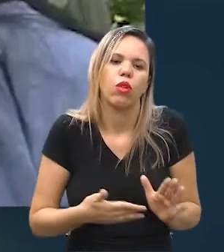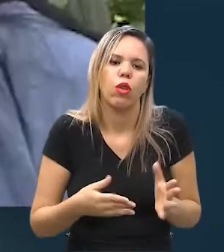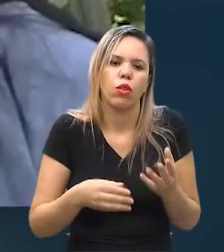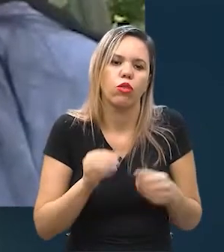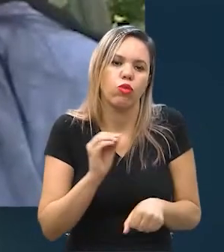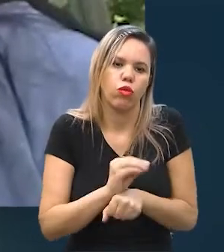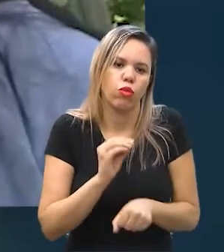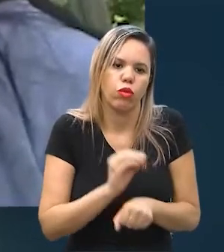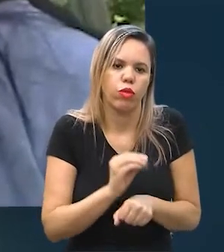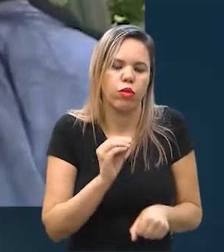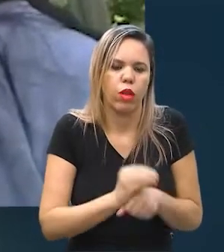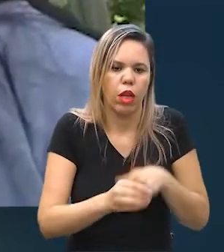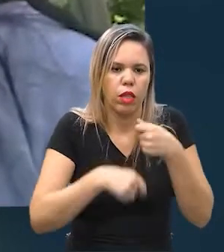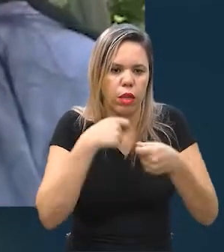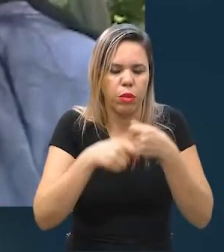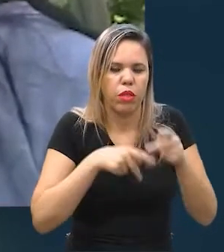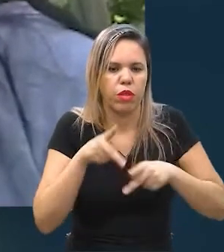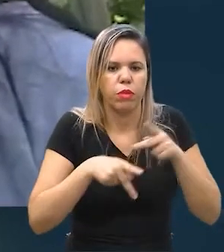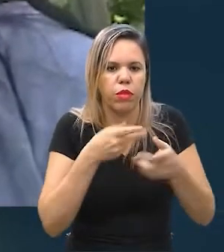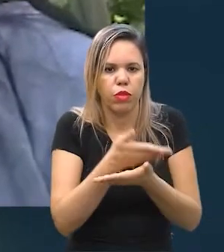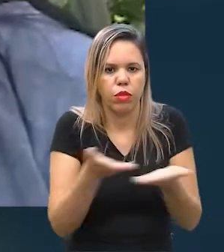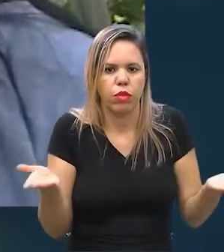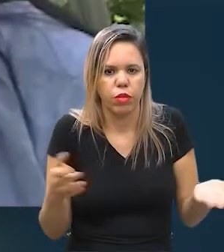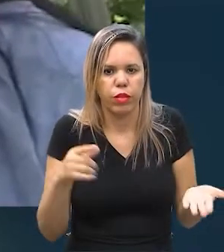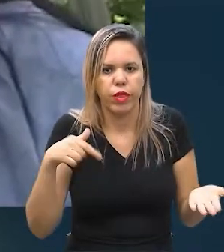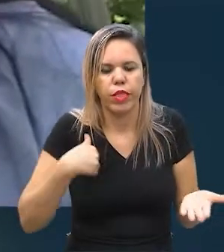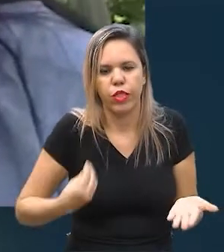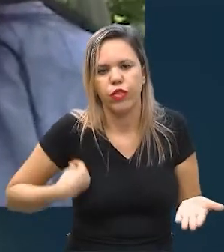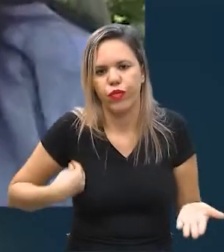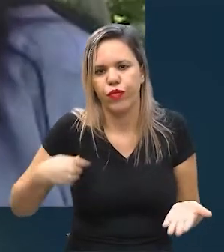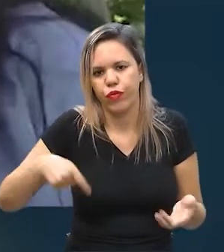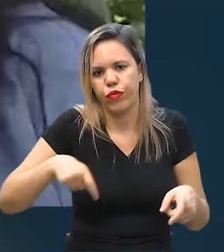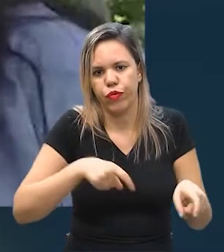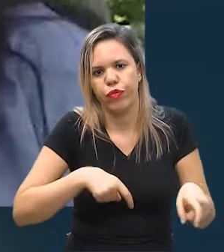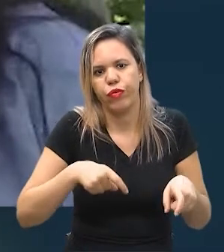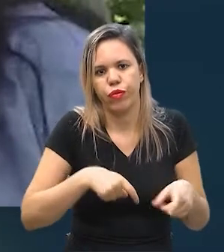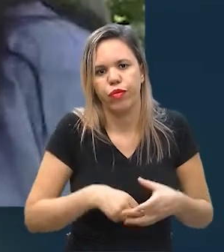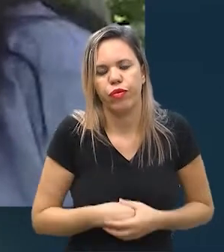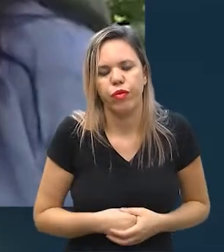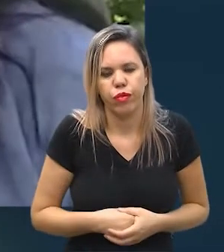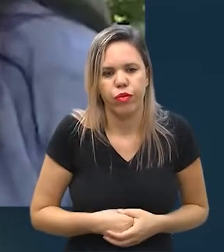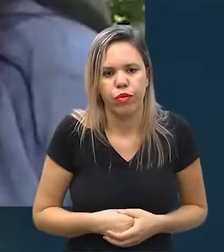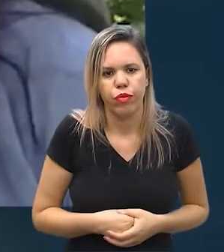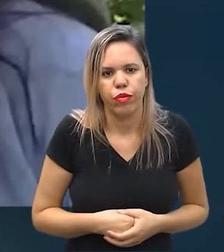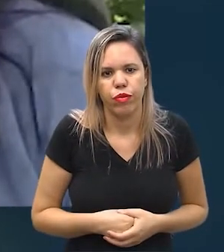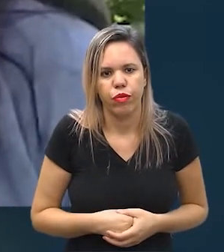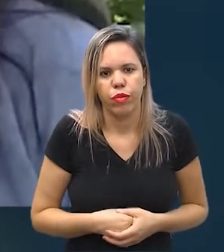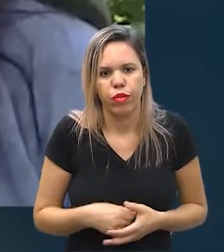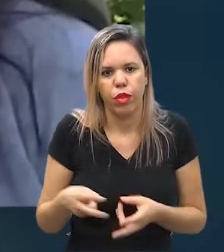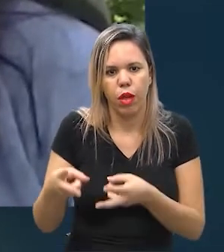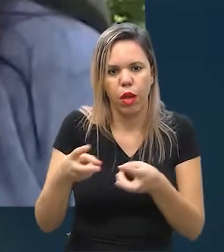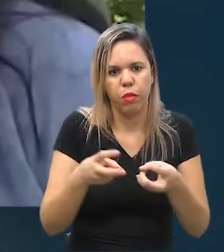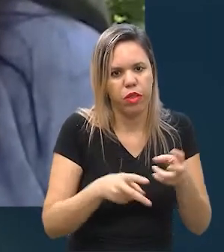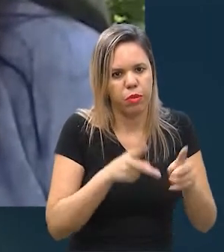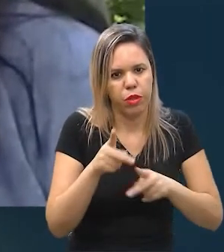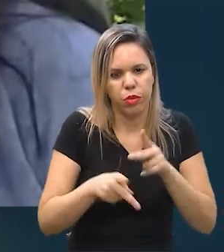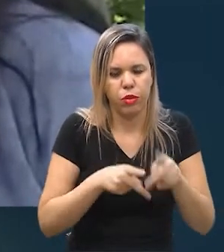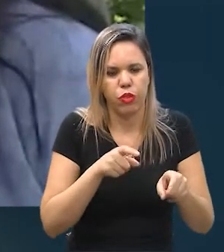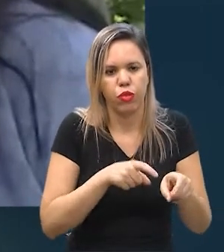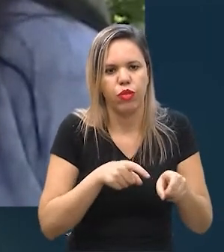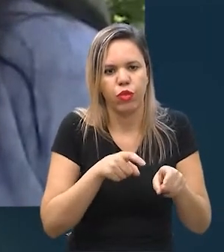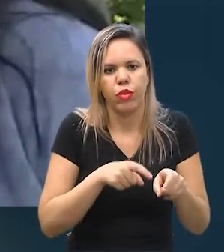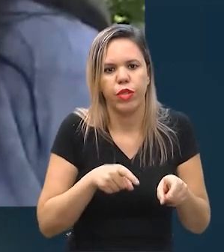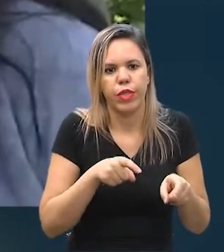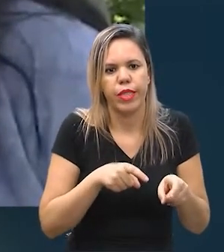sustenta a alimentação do povo. Então, a gente está aqui no campo, a gente está aqui na roça, a gente vê que as pessoas, os